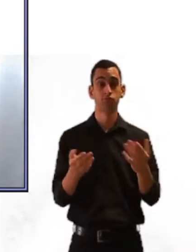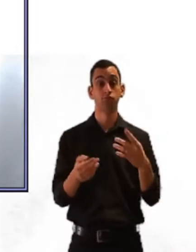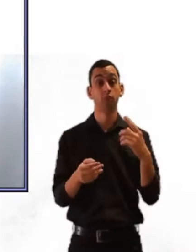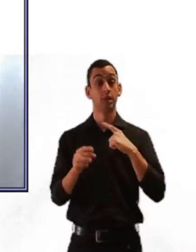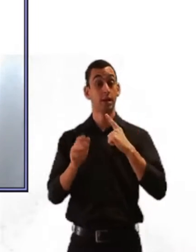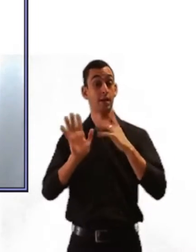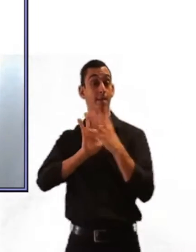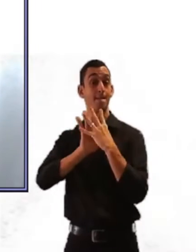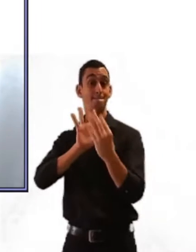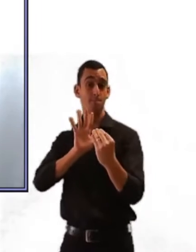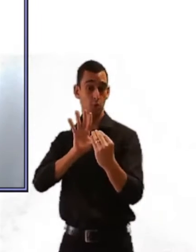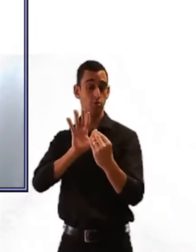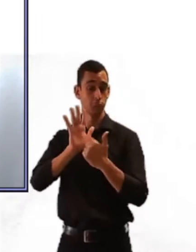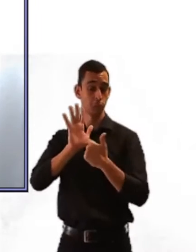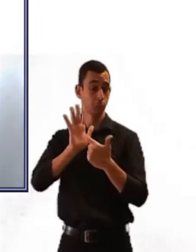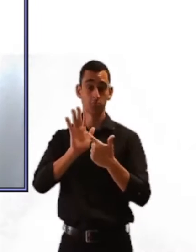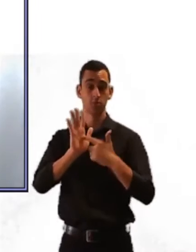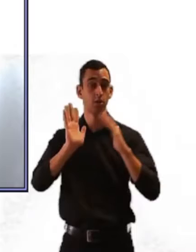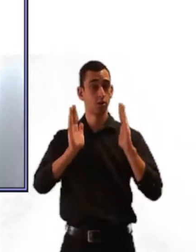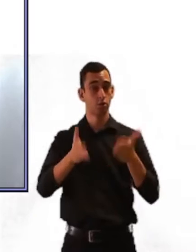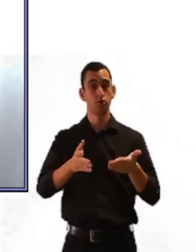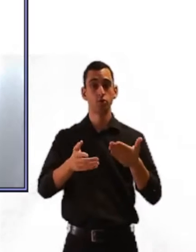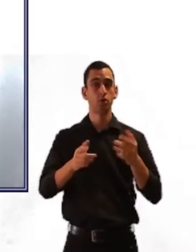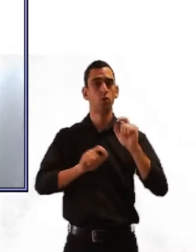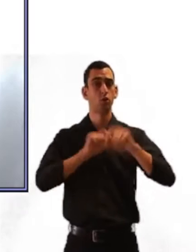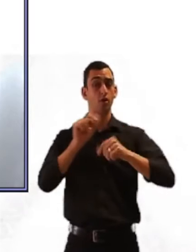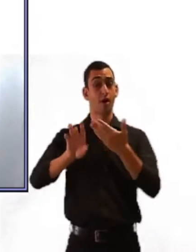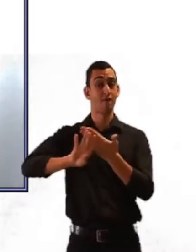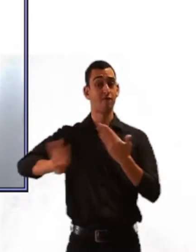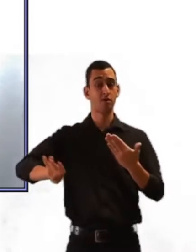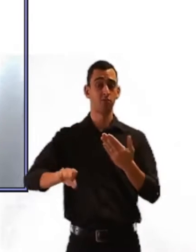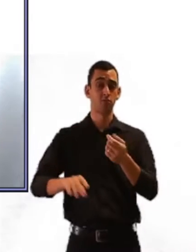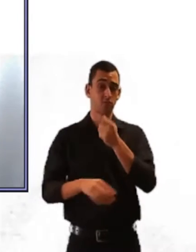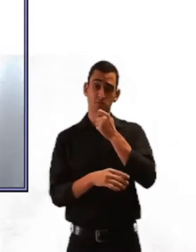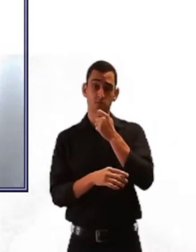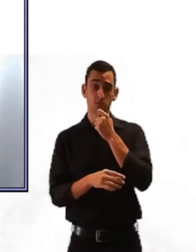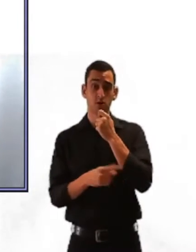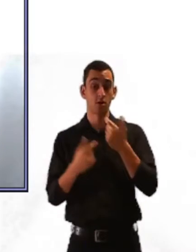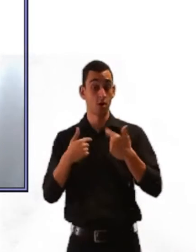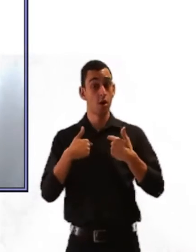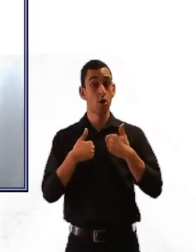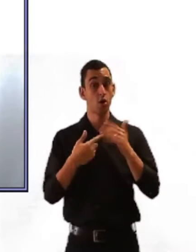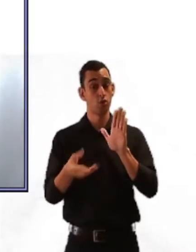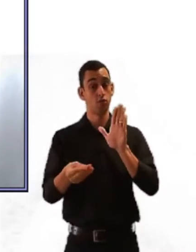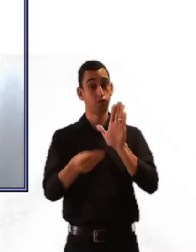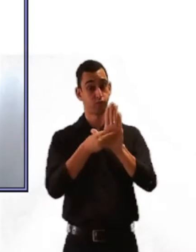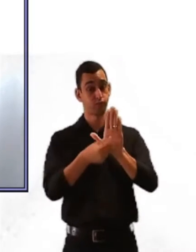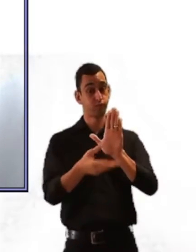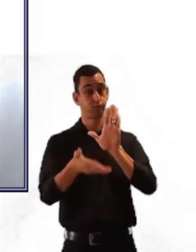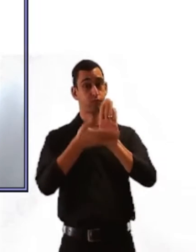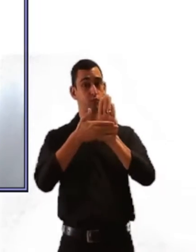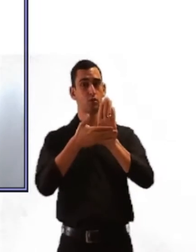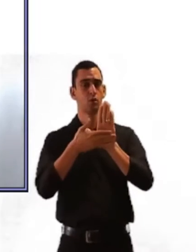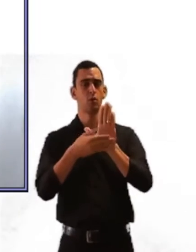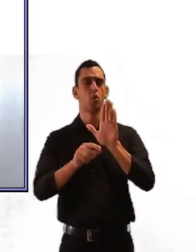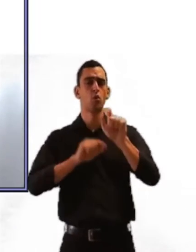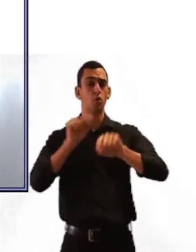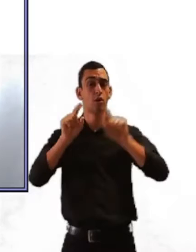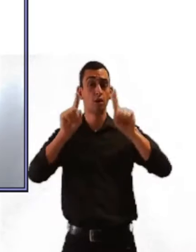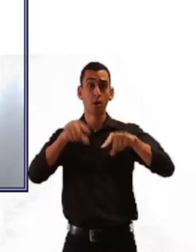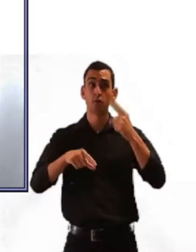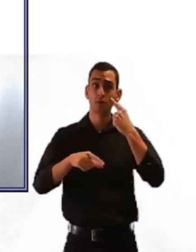modelo legalista, ele não deve ser afastado. O que a minha proposta aqui com vocês é